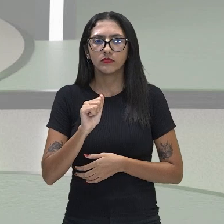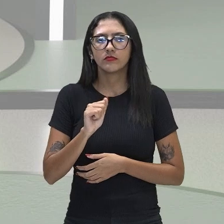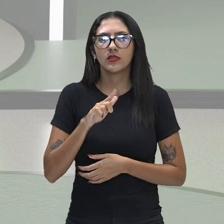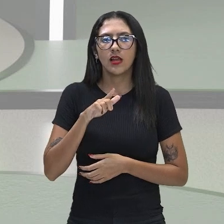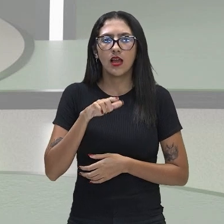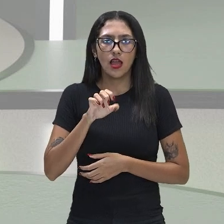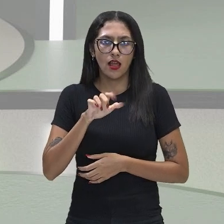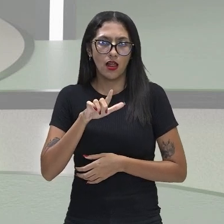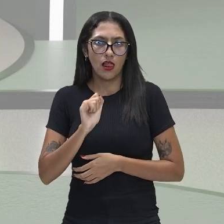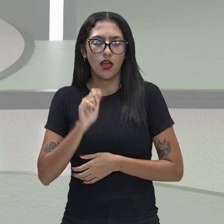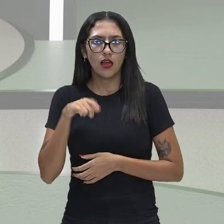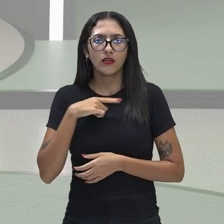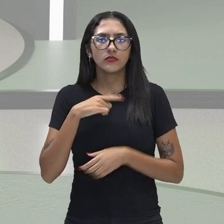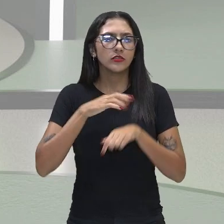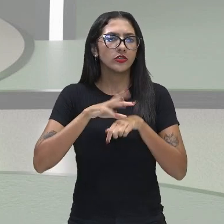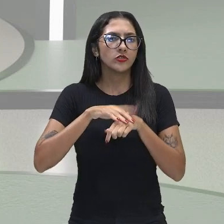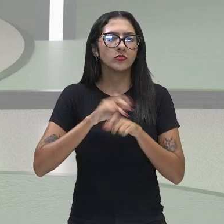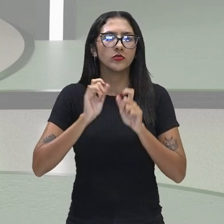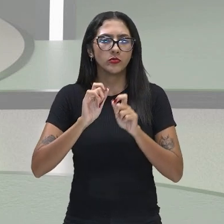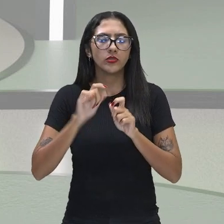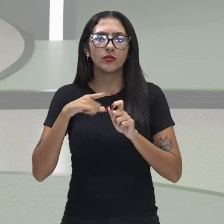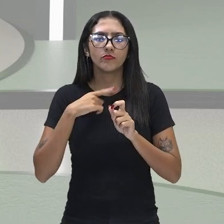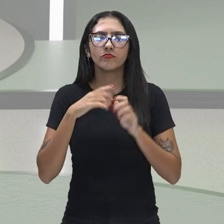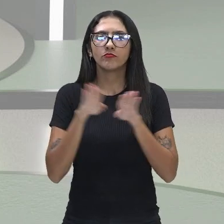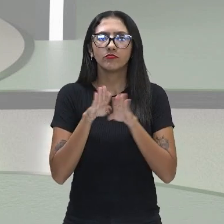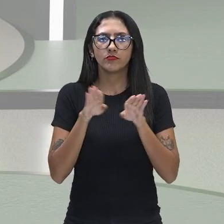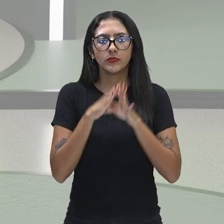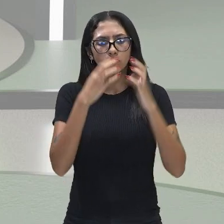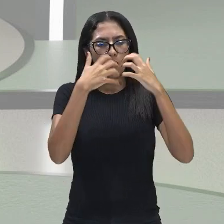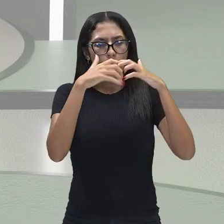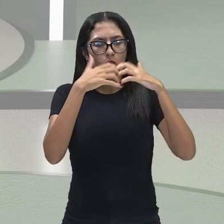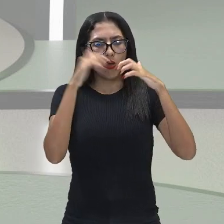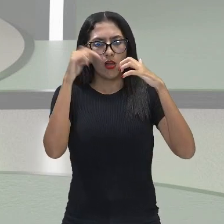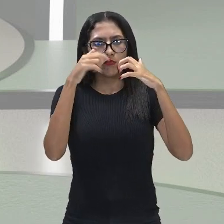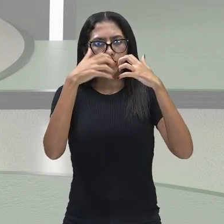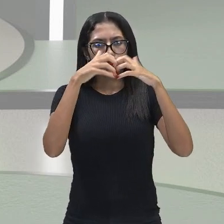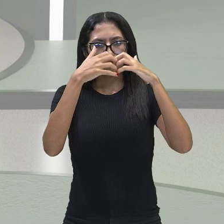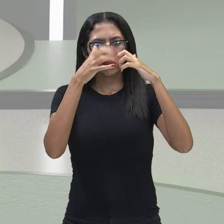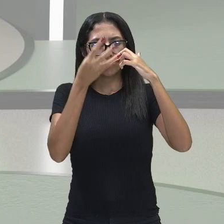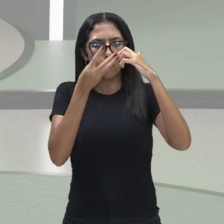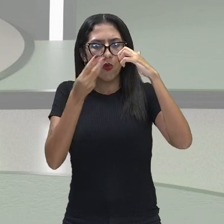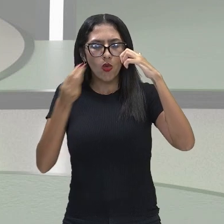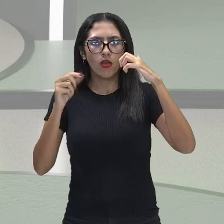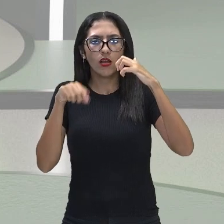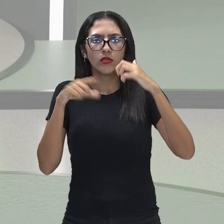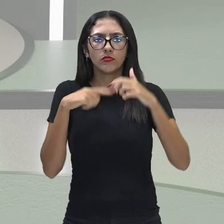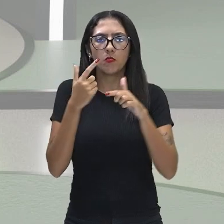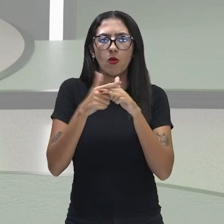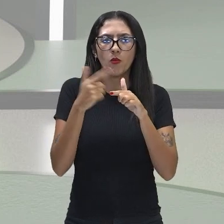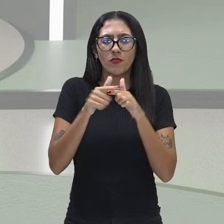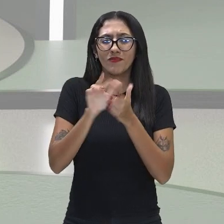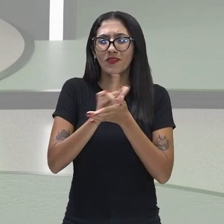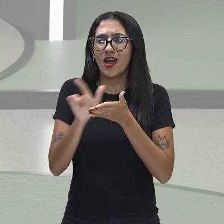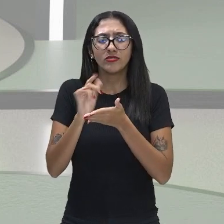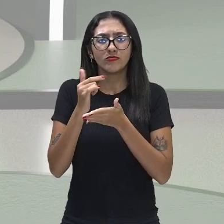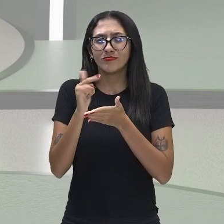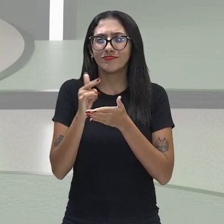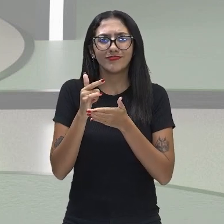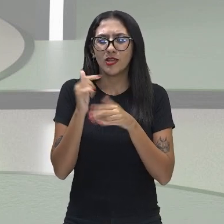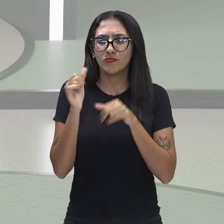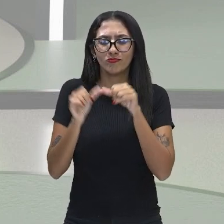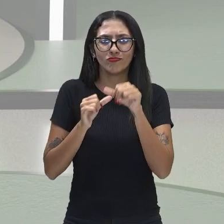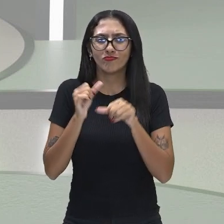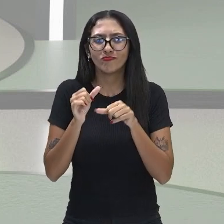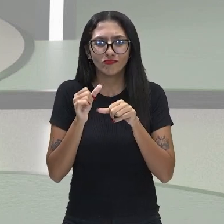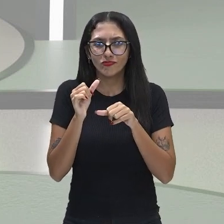conhecida como ELA. É uma doença degenerativa do sistema nervoso que acarreta problemas irreversíveis no corpo